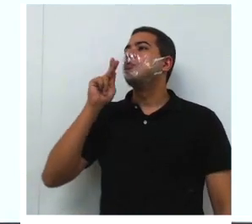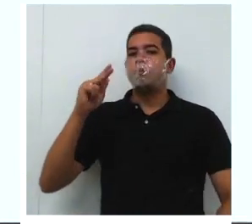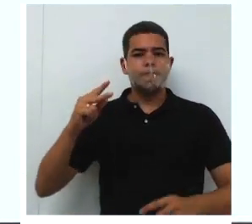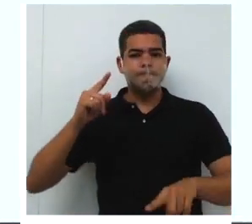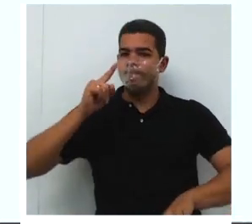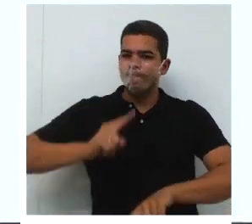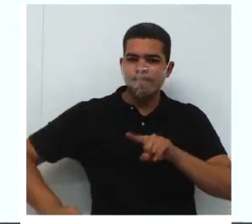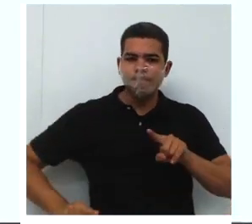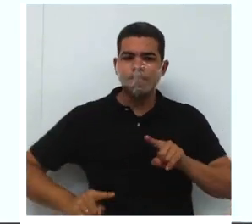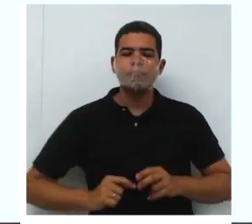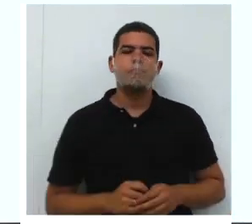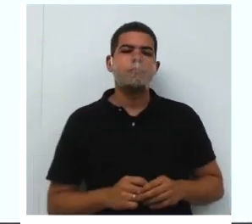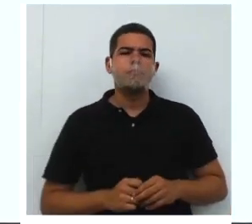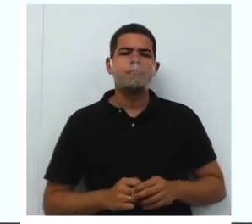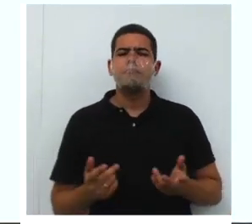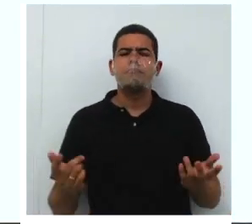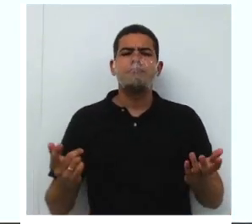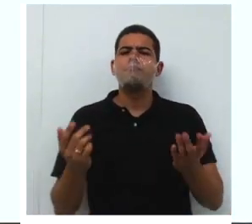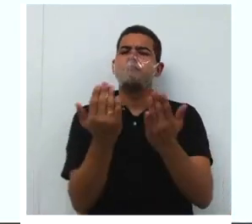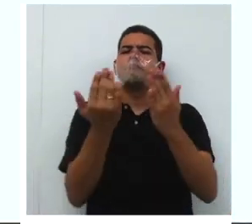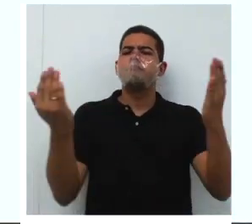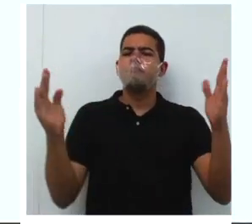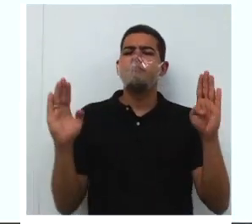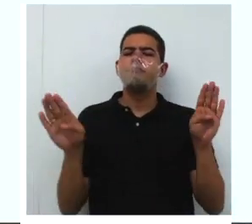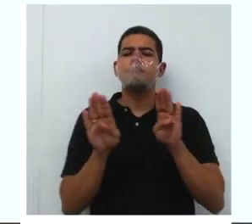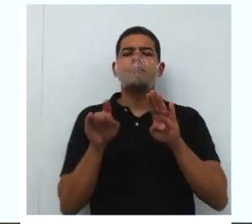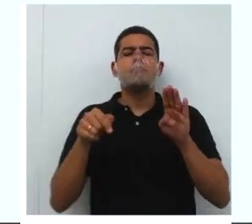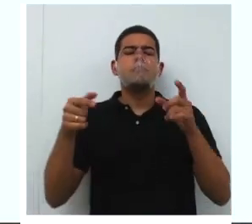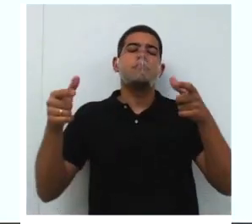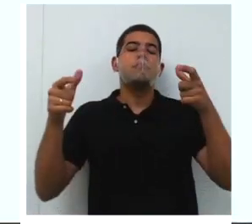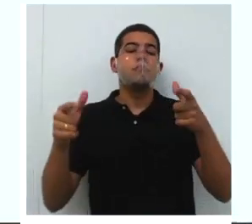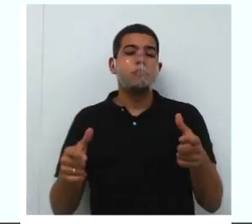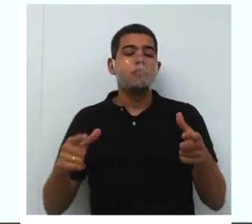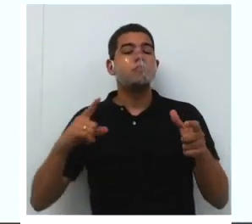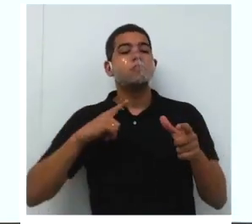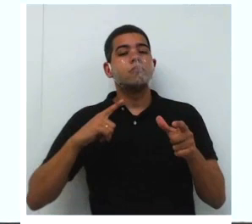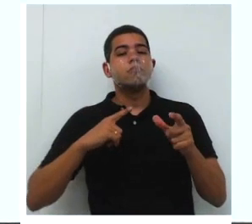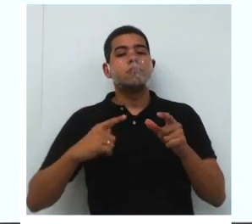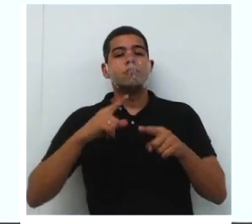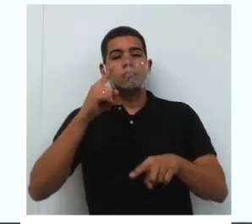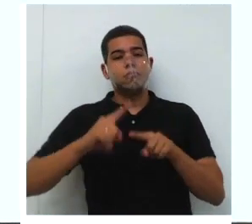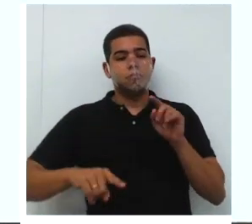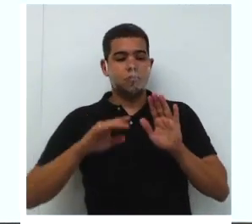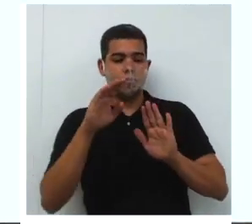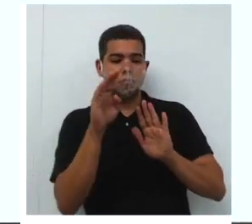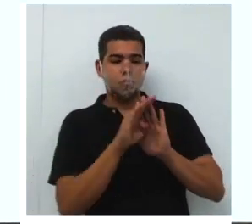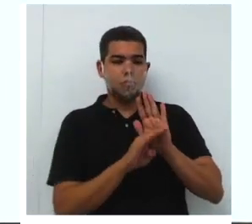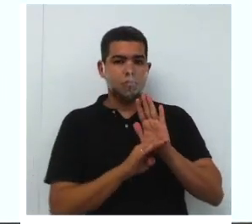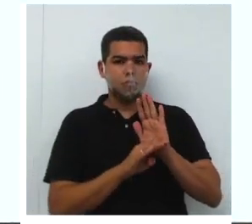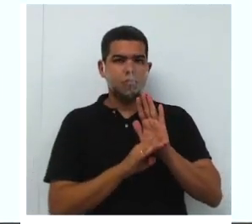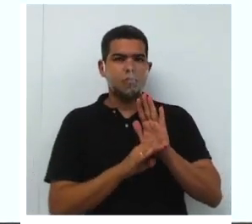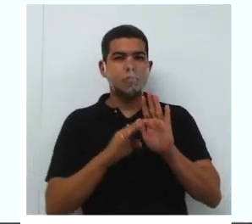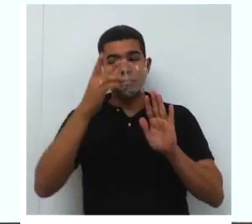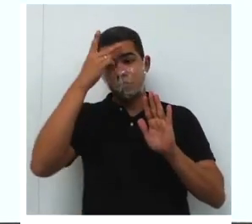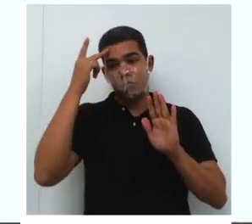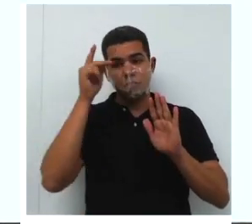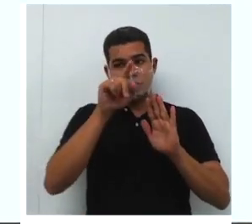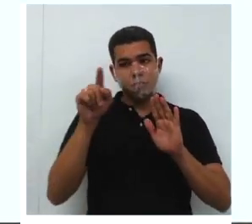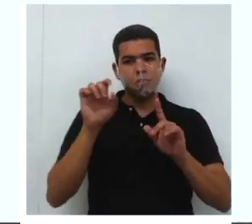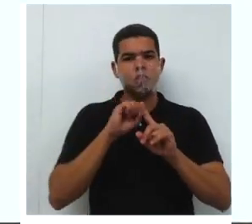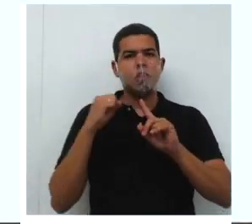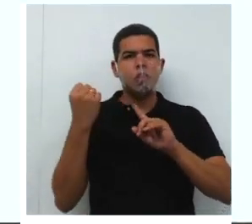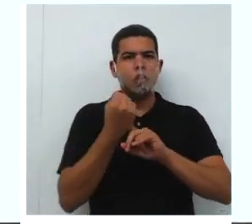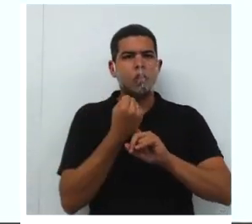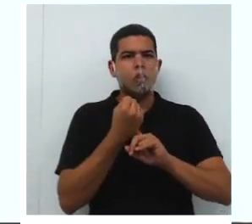um local onde, de acordo com essa proibição, que é uma das condutas a serem tomadas por uma pessoa que faz parte da